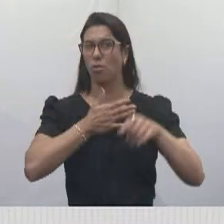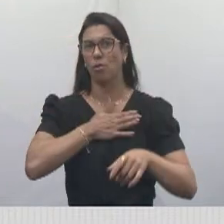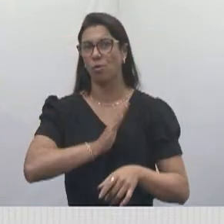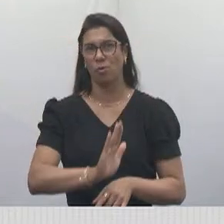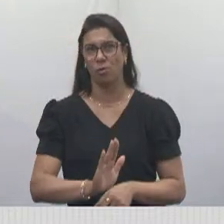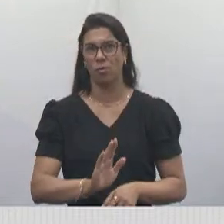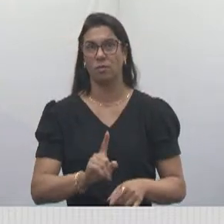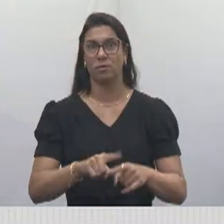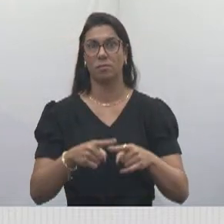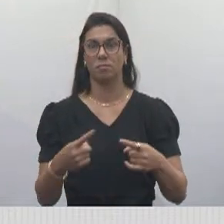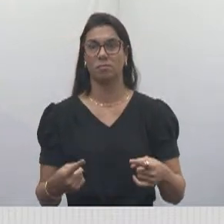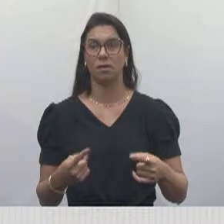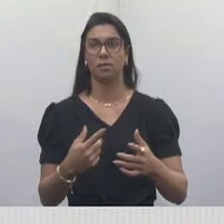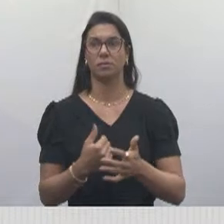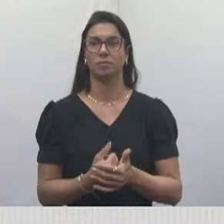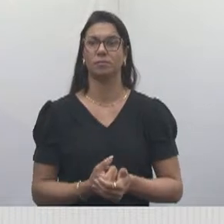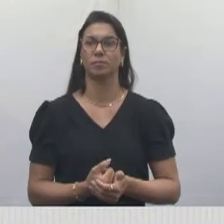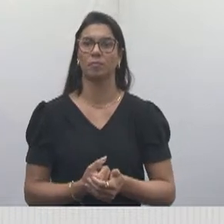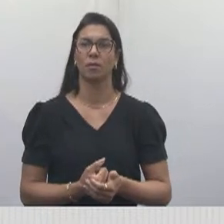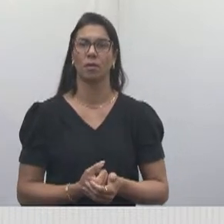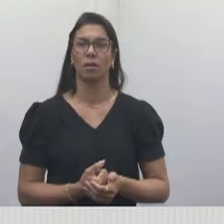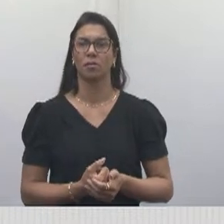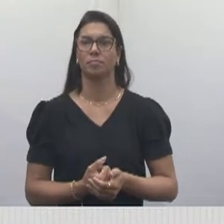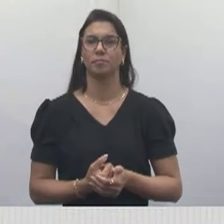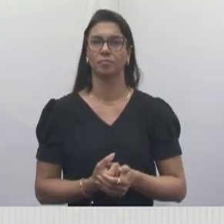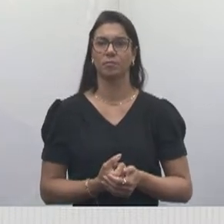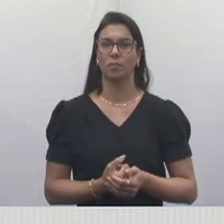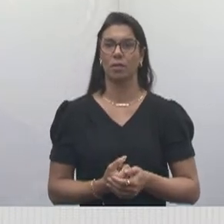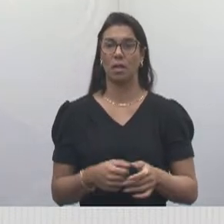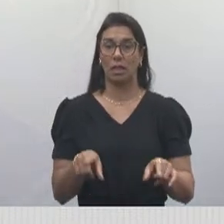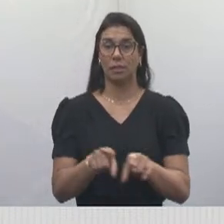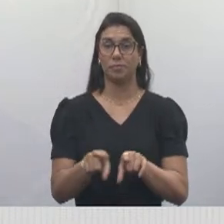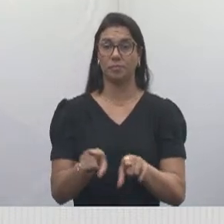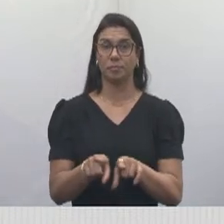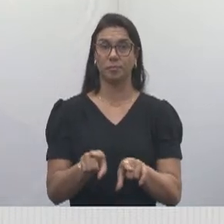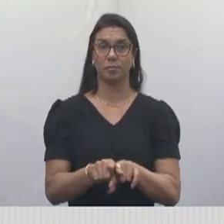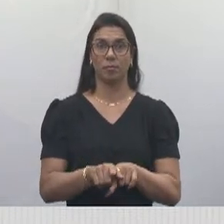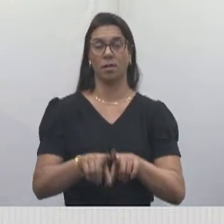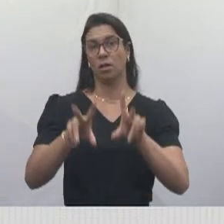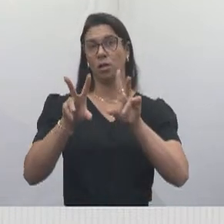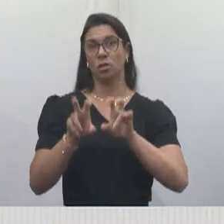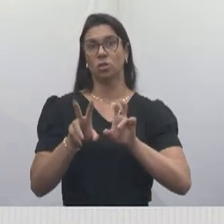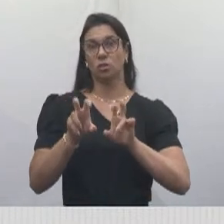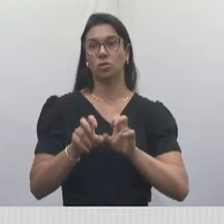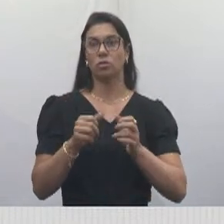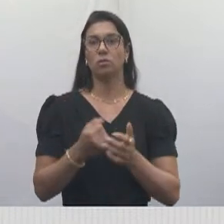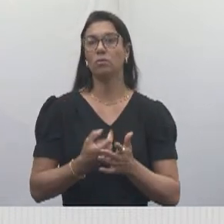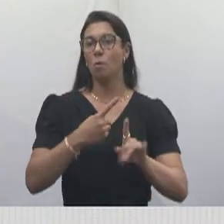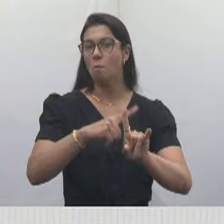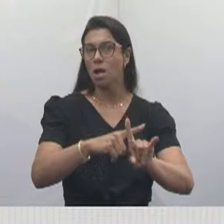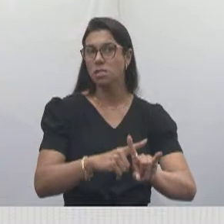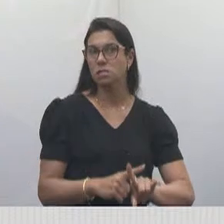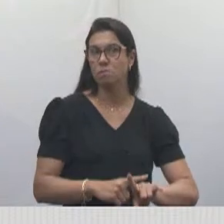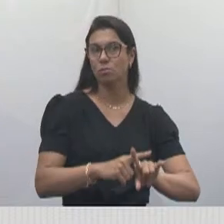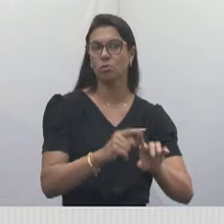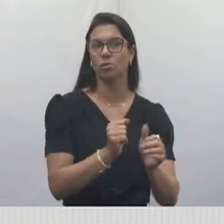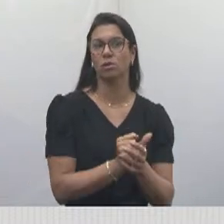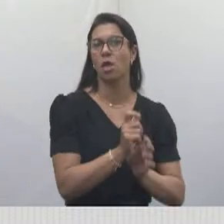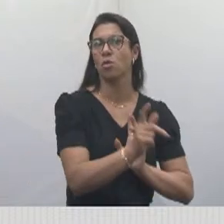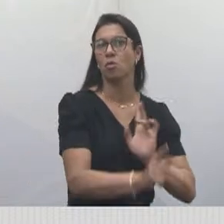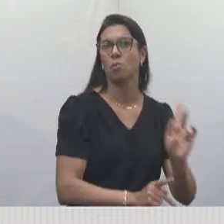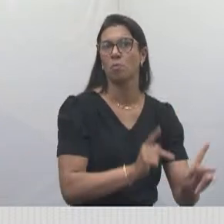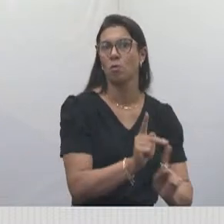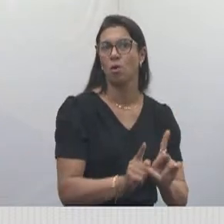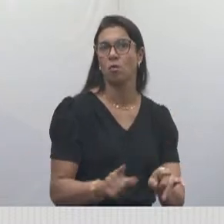opção. O último apontamento sério do tribunal é uma coisa que é uma disputa entre o município e a opinião de técnico